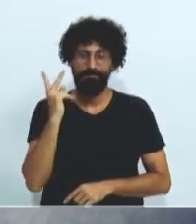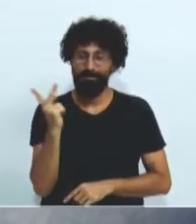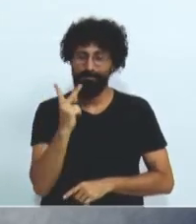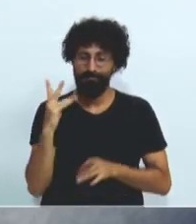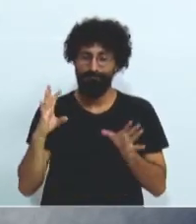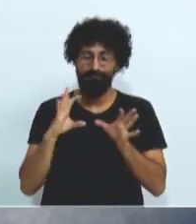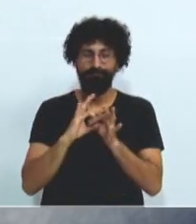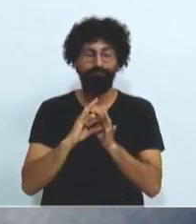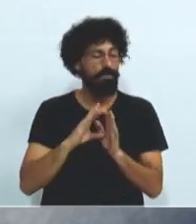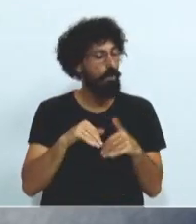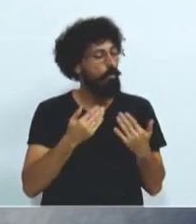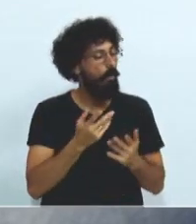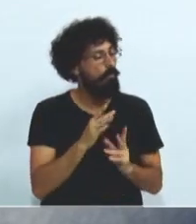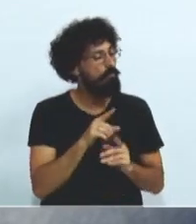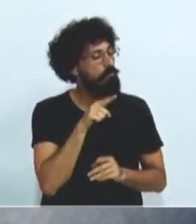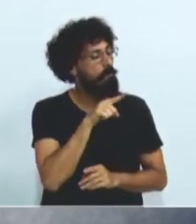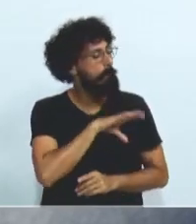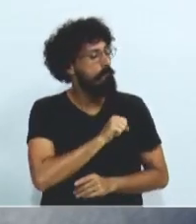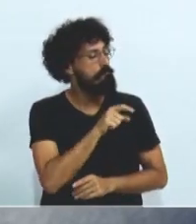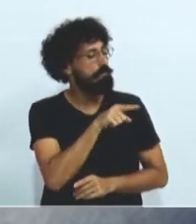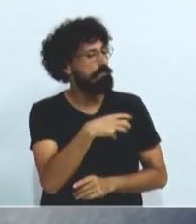tamanho do seu amor pela